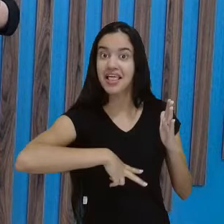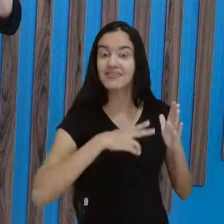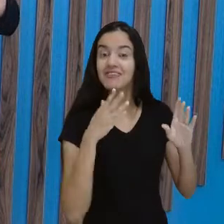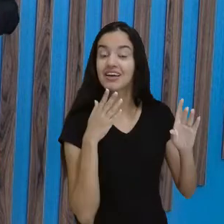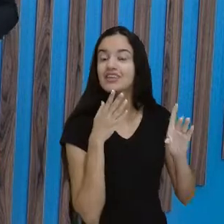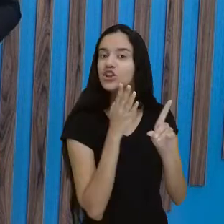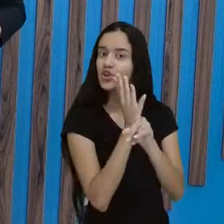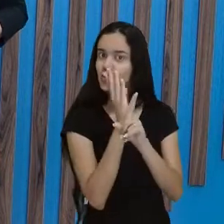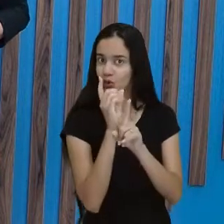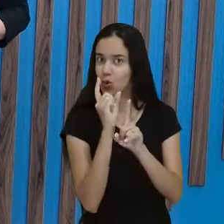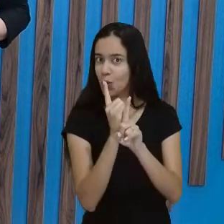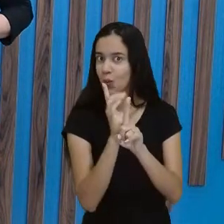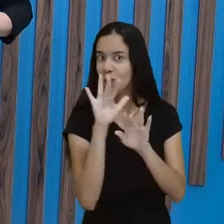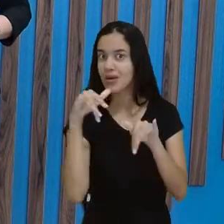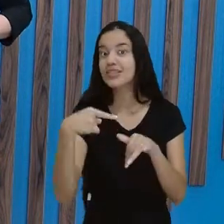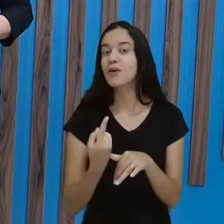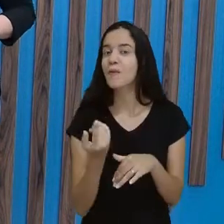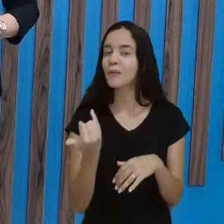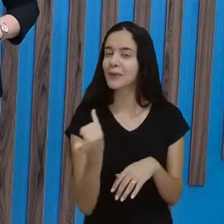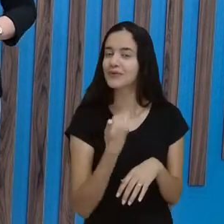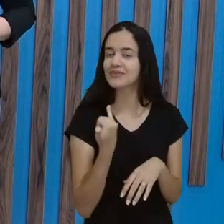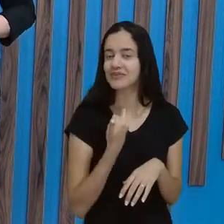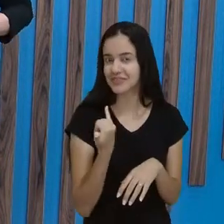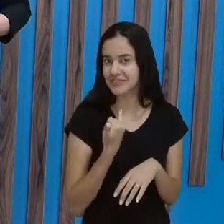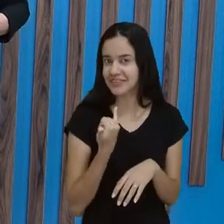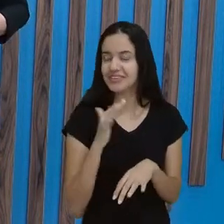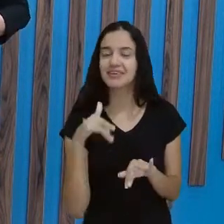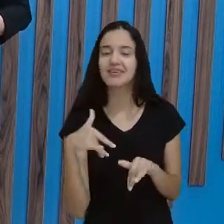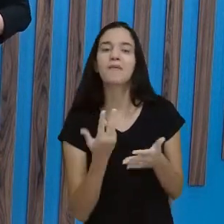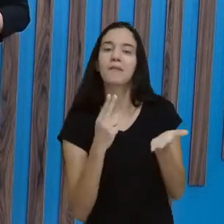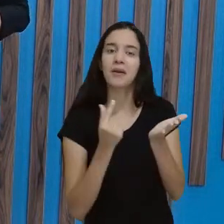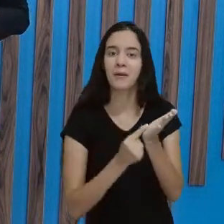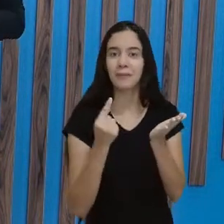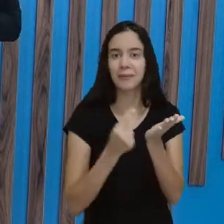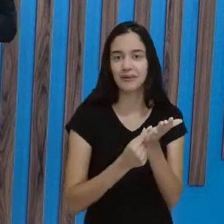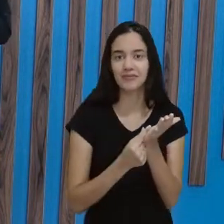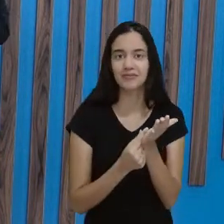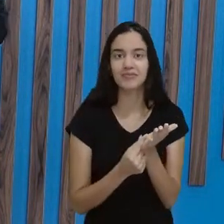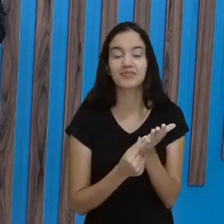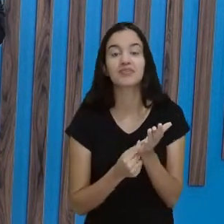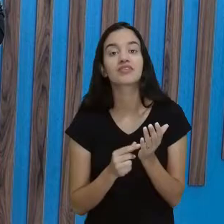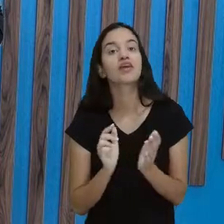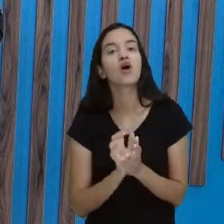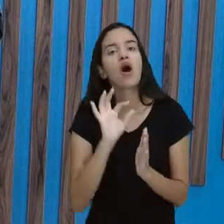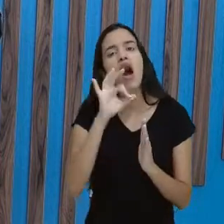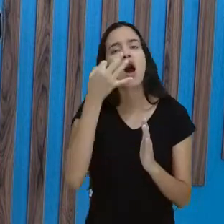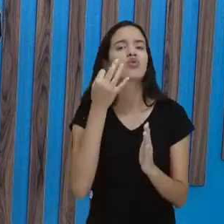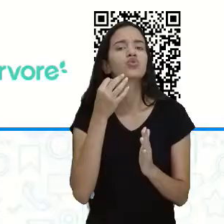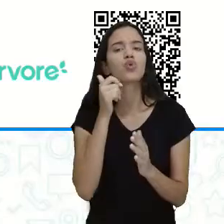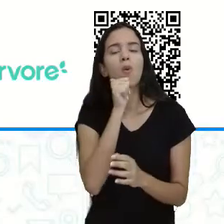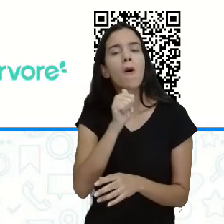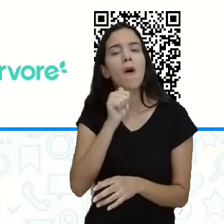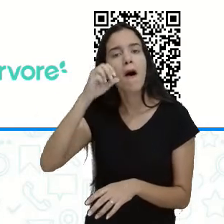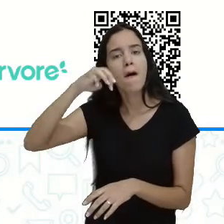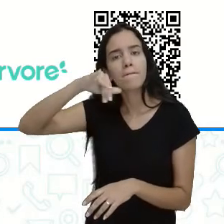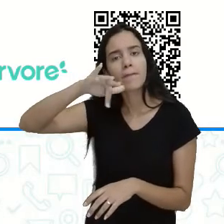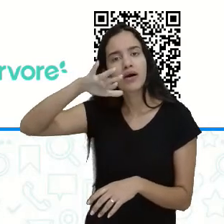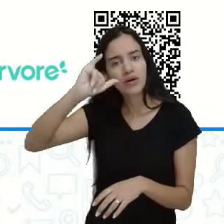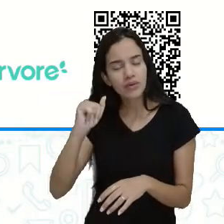descobrir e vai me contar depois pelo aplicativo. Autor, Maria Luísa